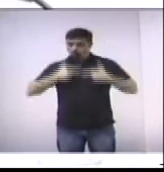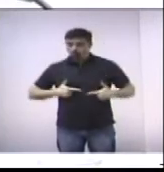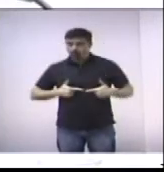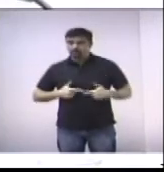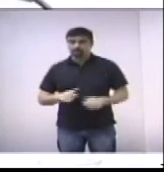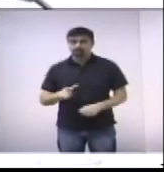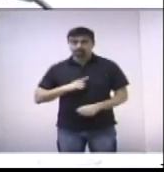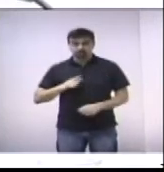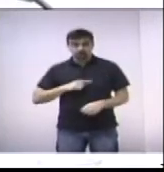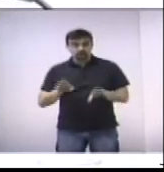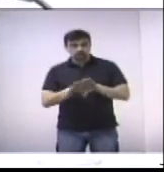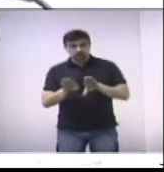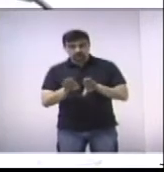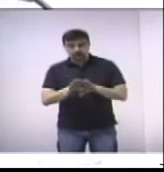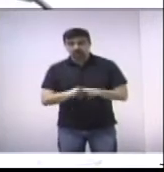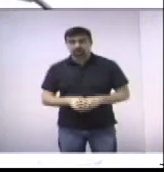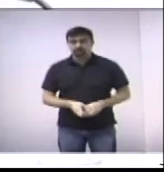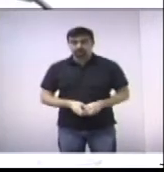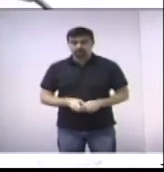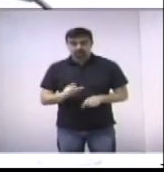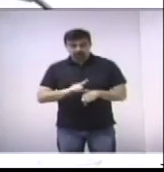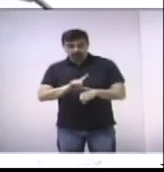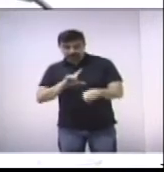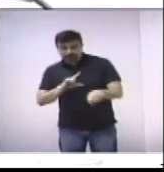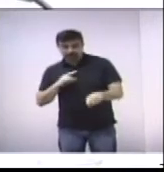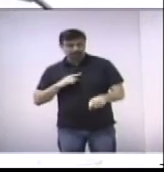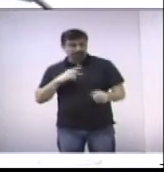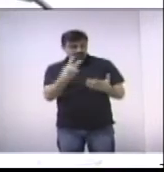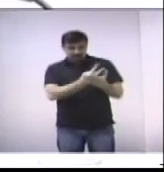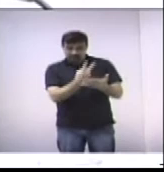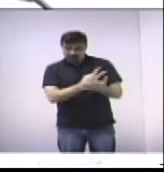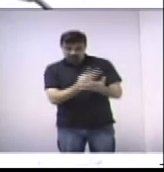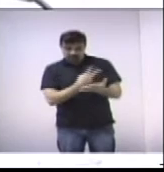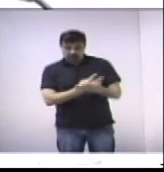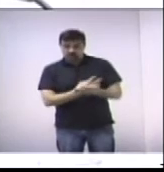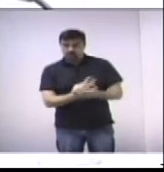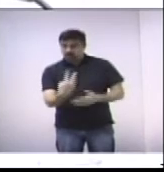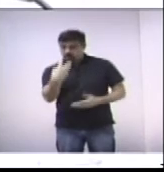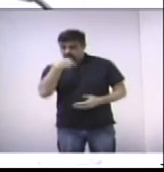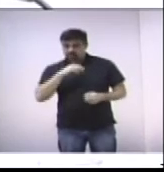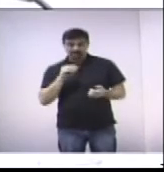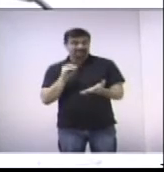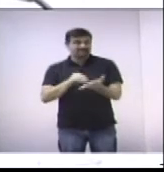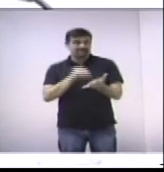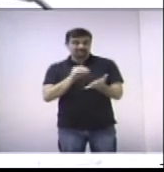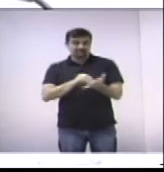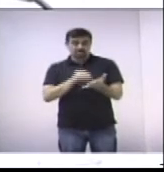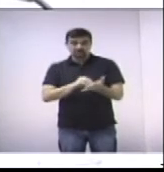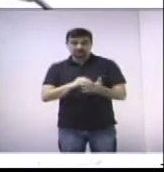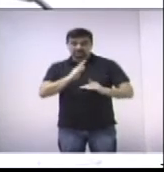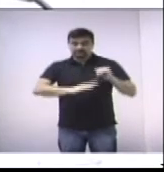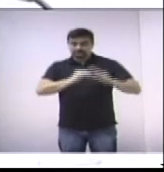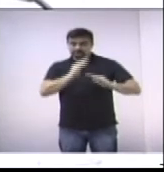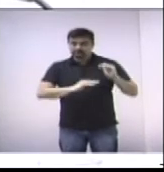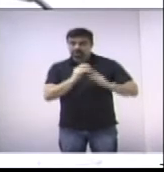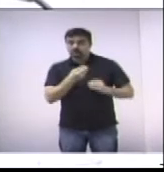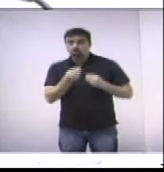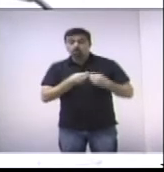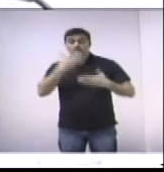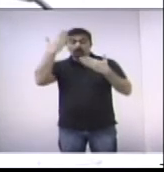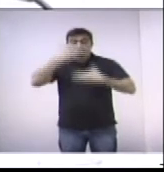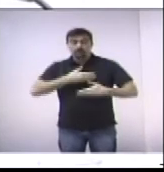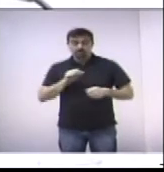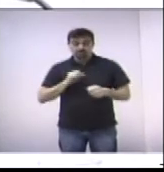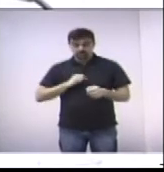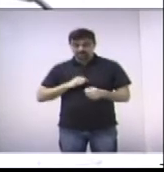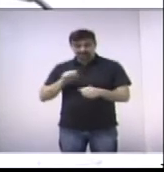sustentaram, no entanto, as preliminares da inépcia da petição inicial por falta de interesse de agir, por ter sido a